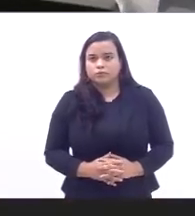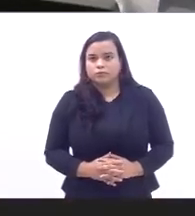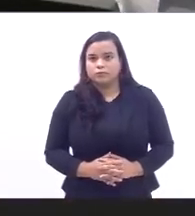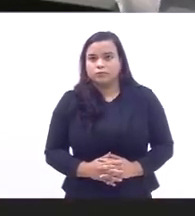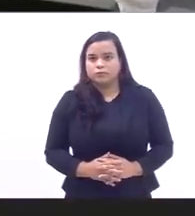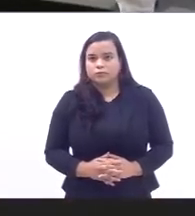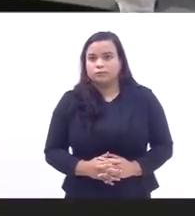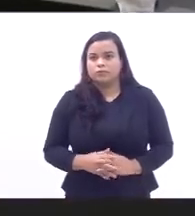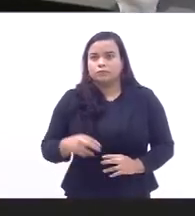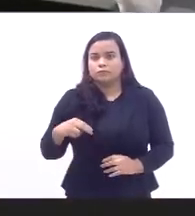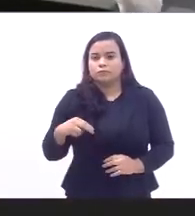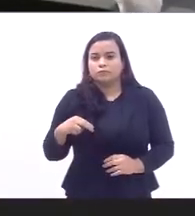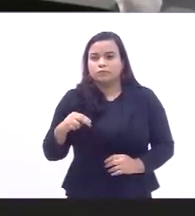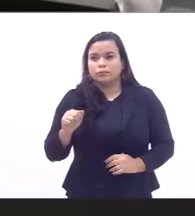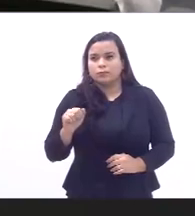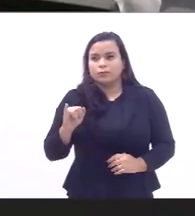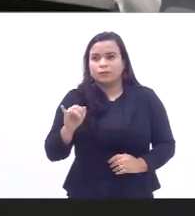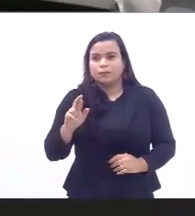Nairá.